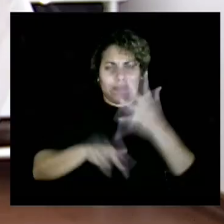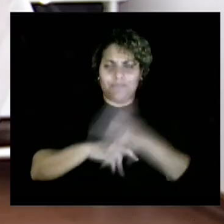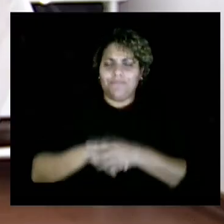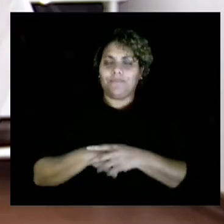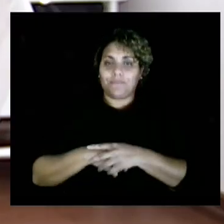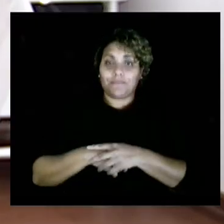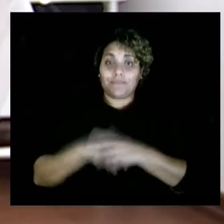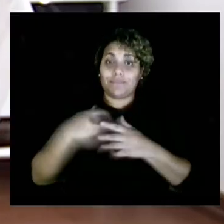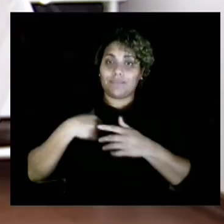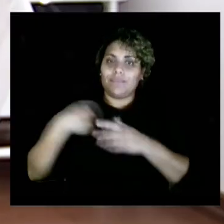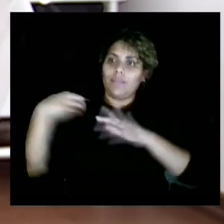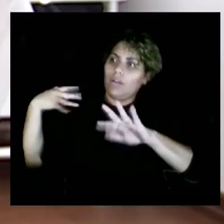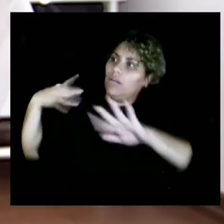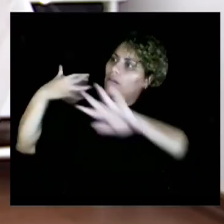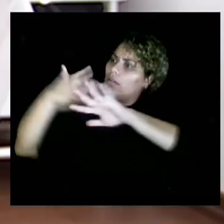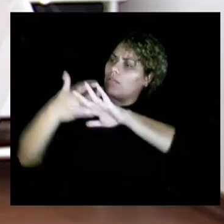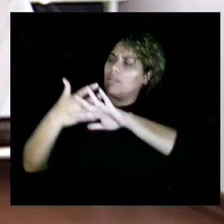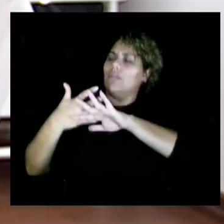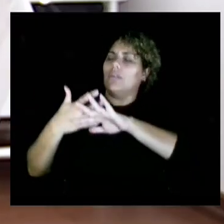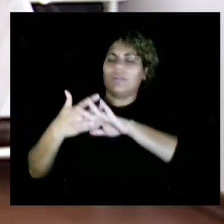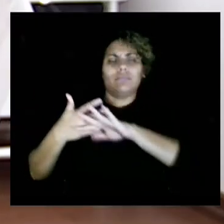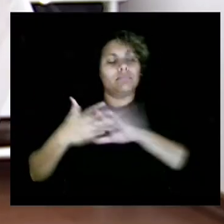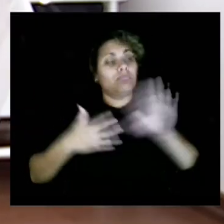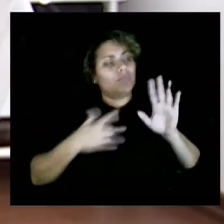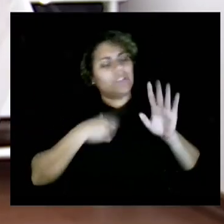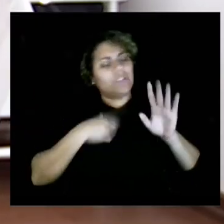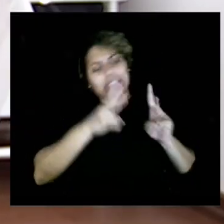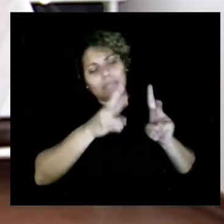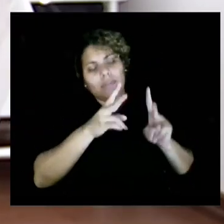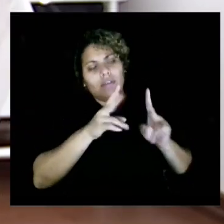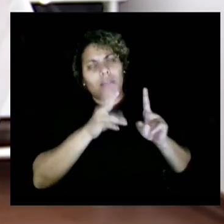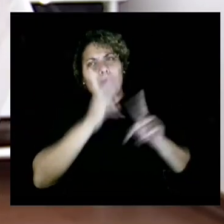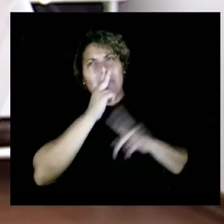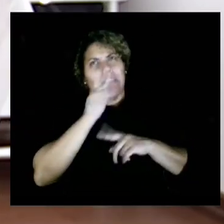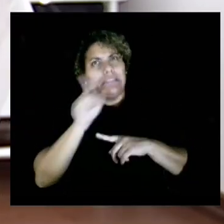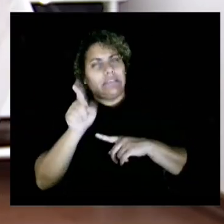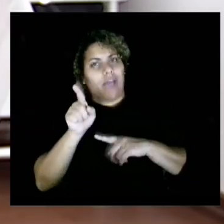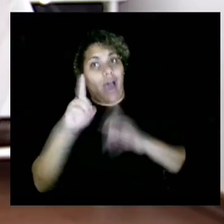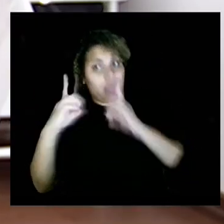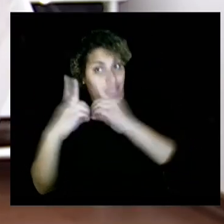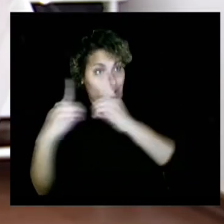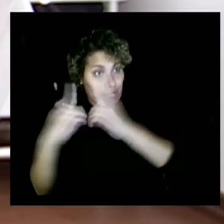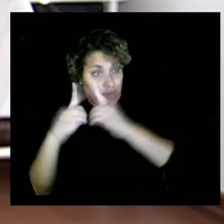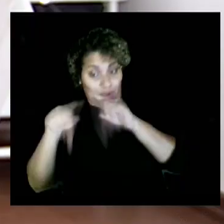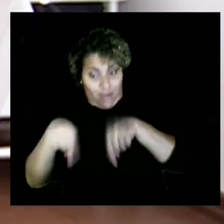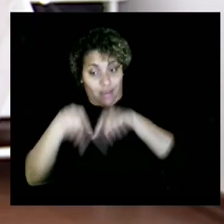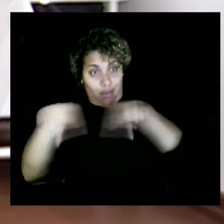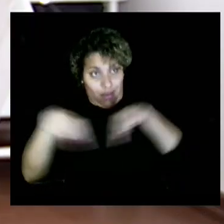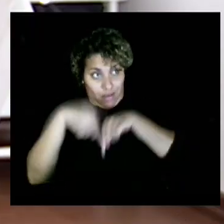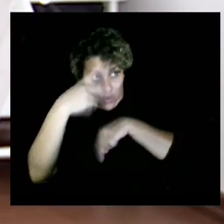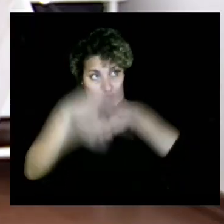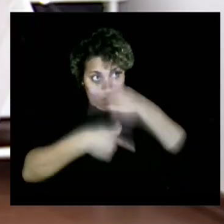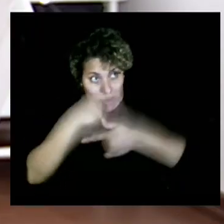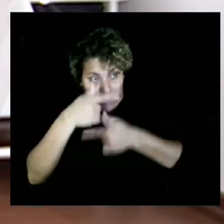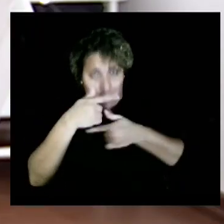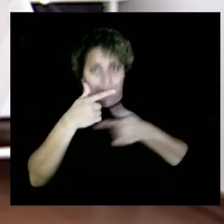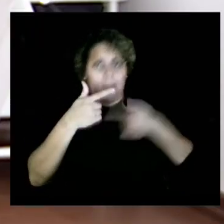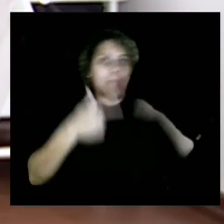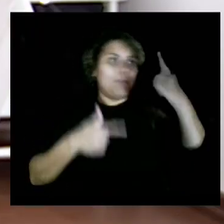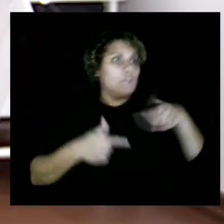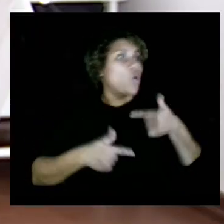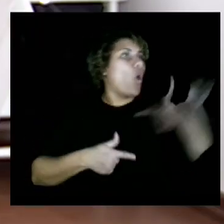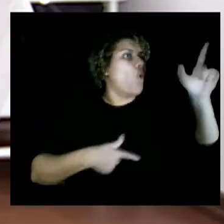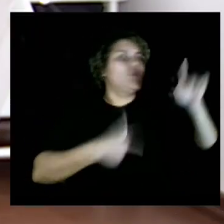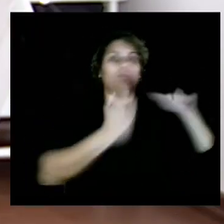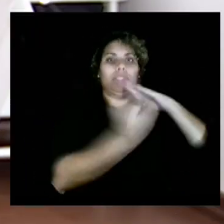trajetória... Você sempre, na verdade, acabava unindo o atendimento aqui no seu negócio com esses freelas? Sim. Porque quando eu